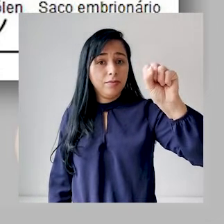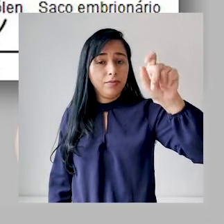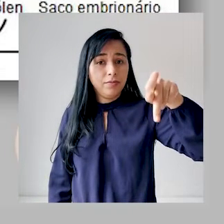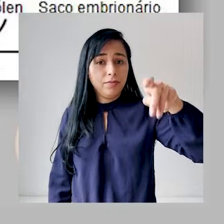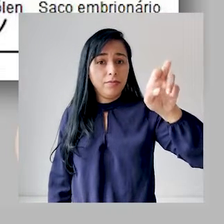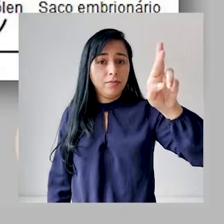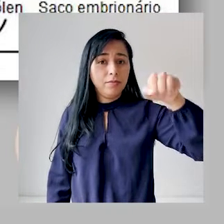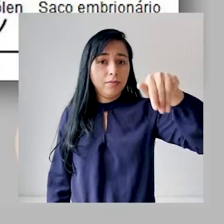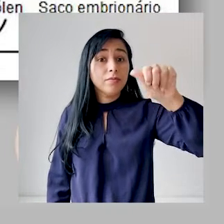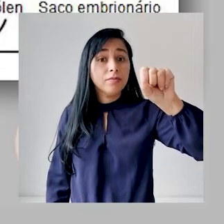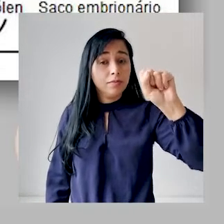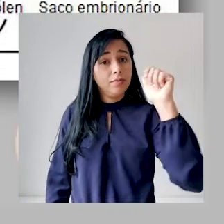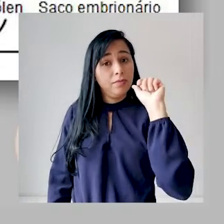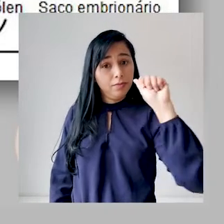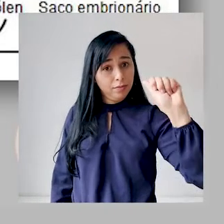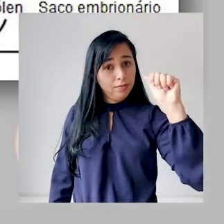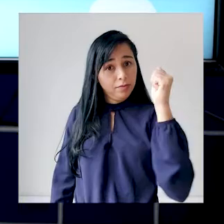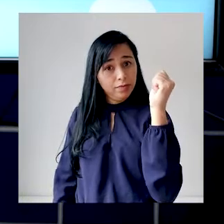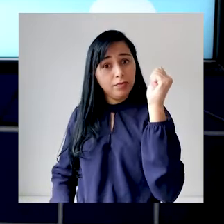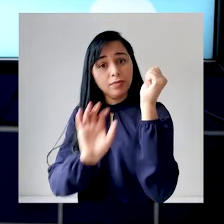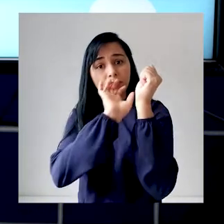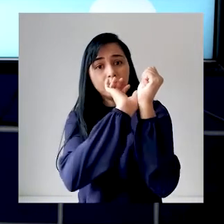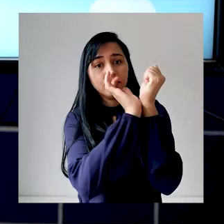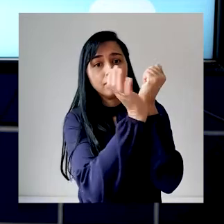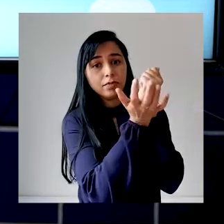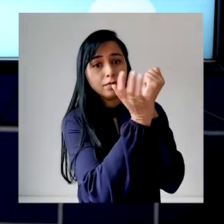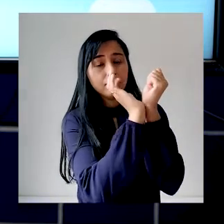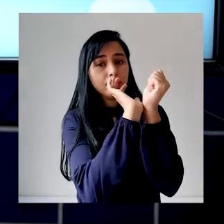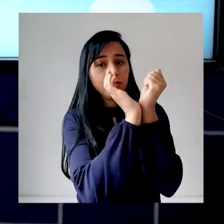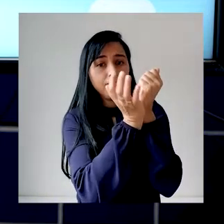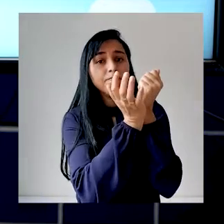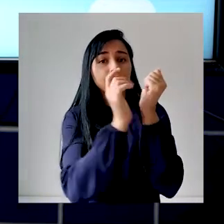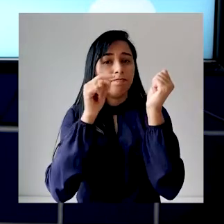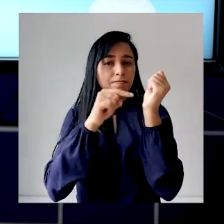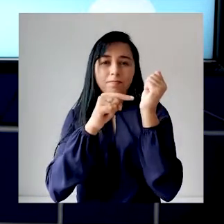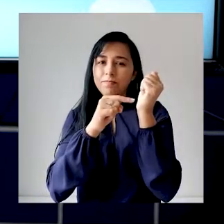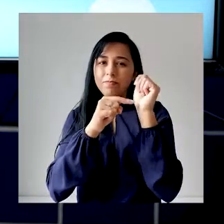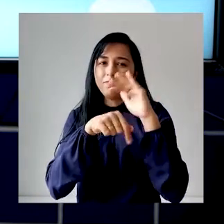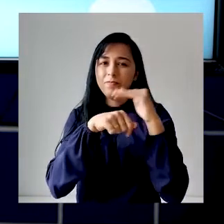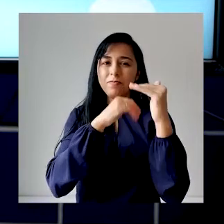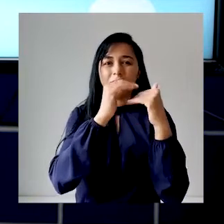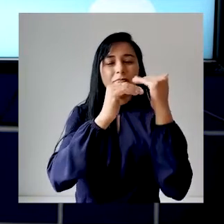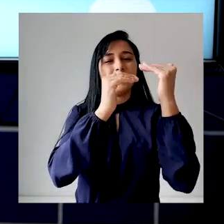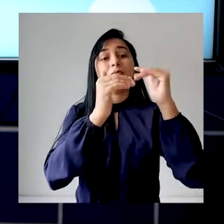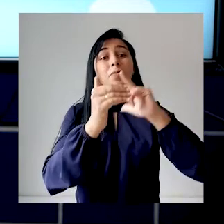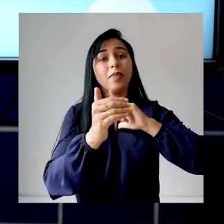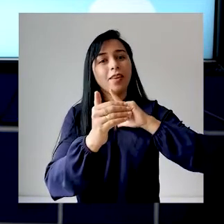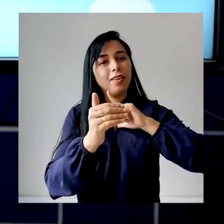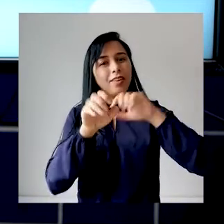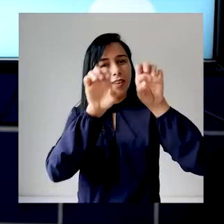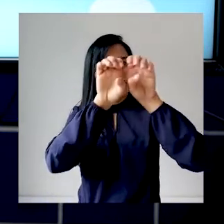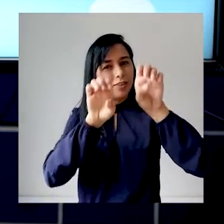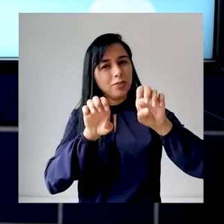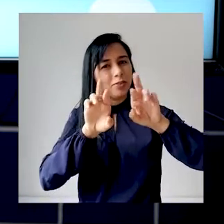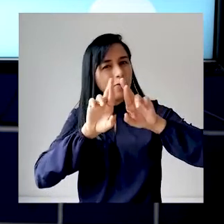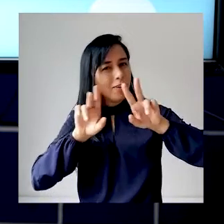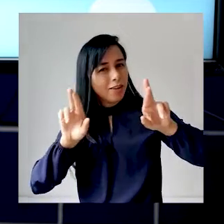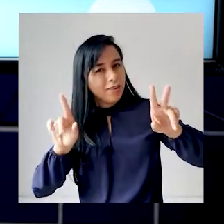possuem estruturas diferenciadas e bem conhecidas para a reprodução, que são